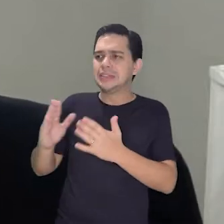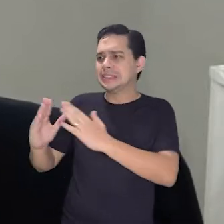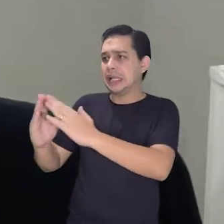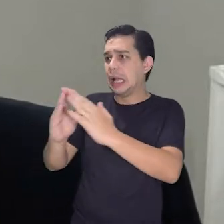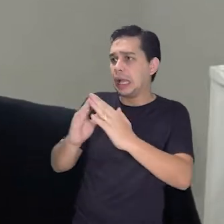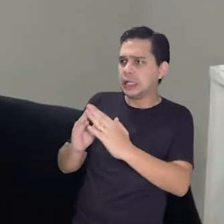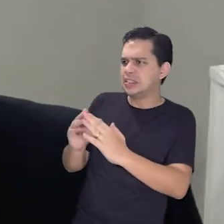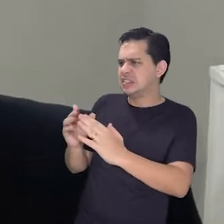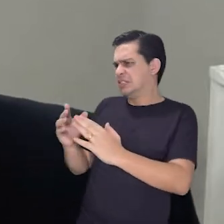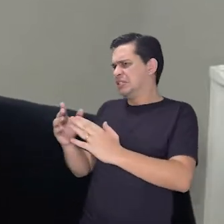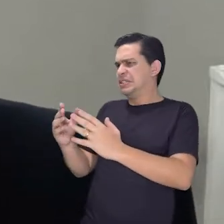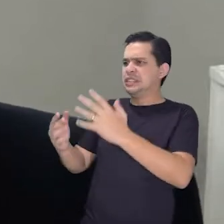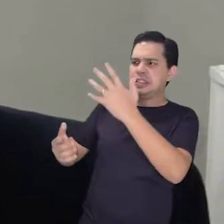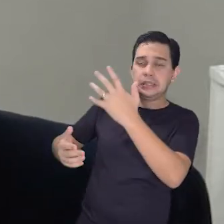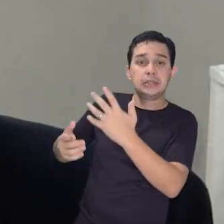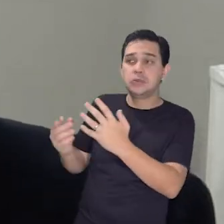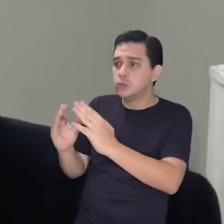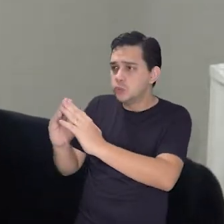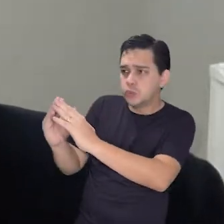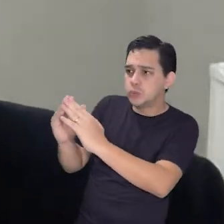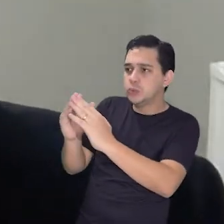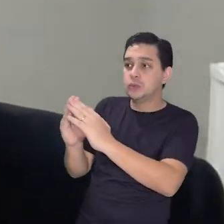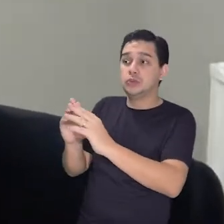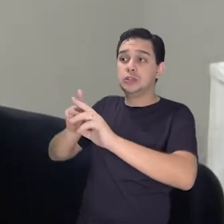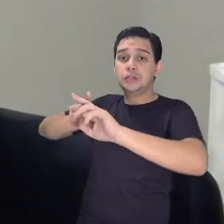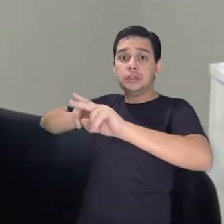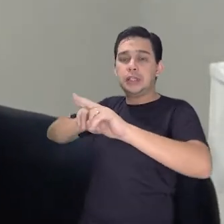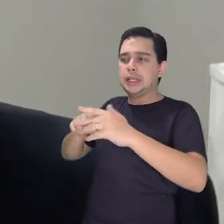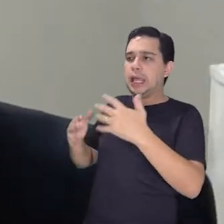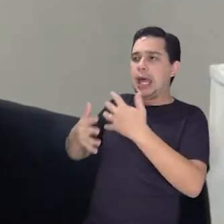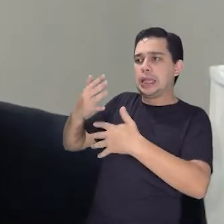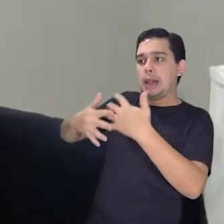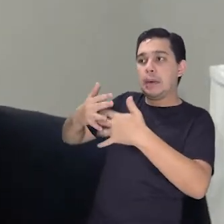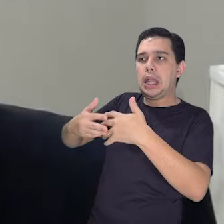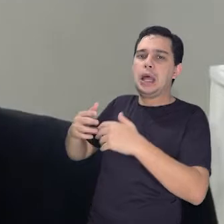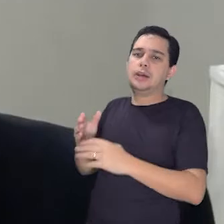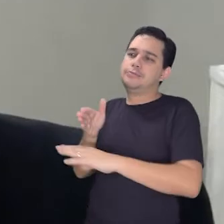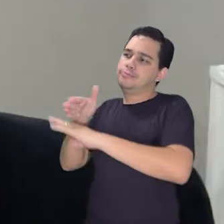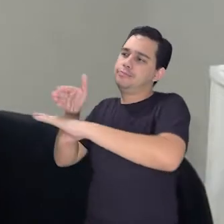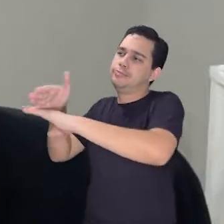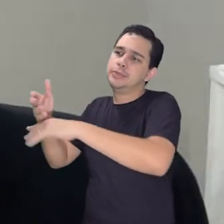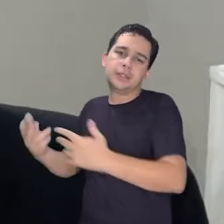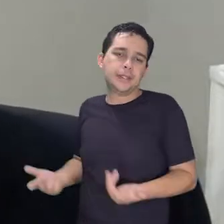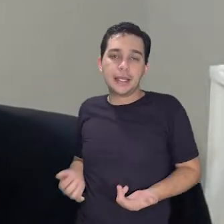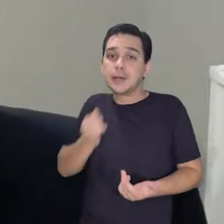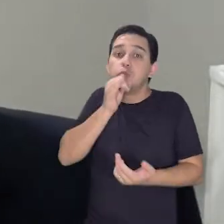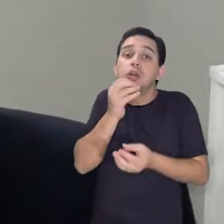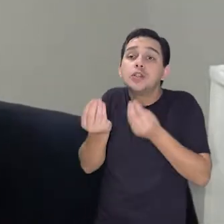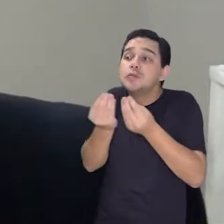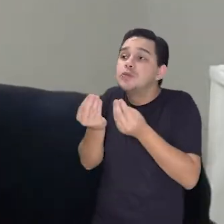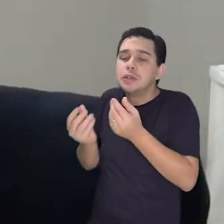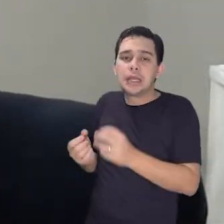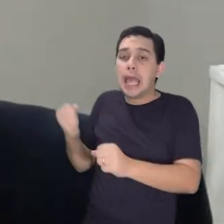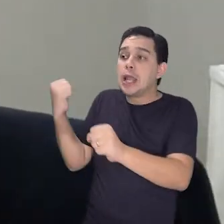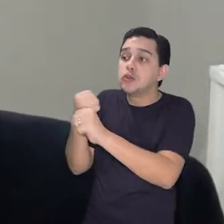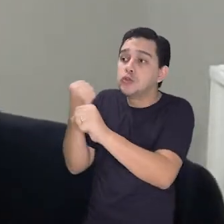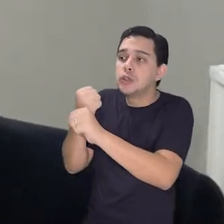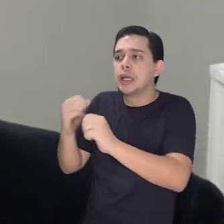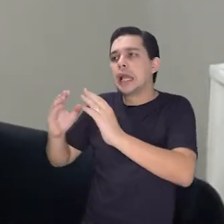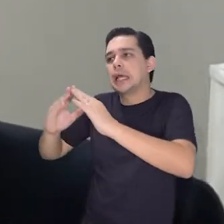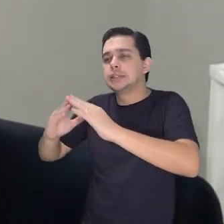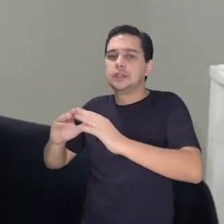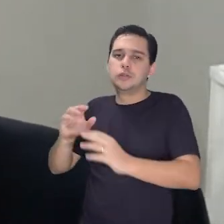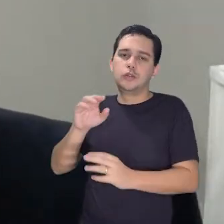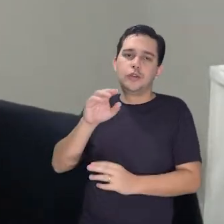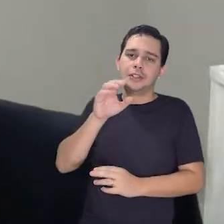de maneira a obstaculizar a ação dos fiscais. Então, eram casas construídas aos finais de semana, também no